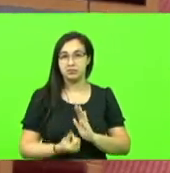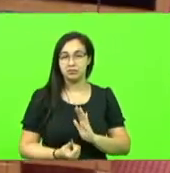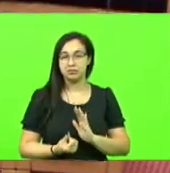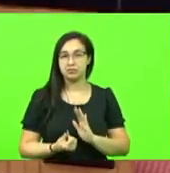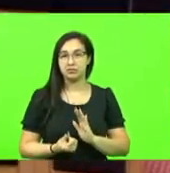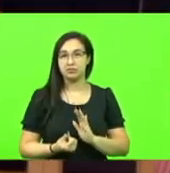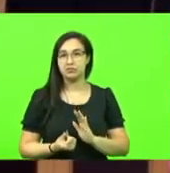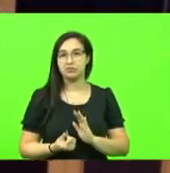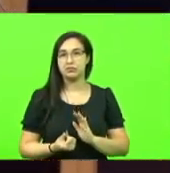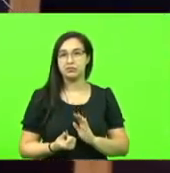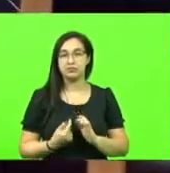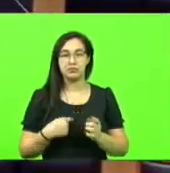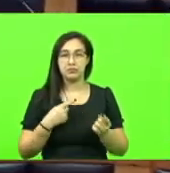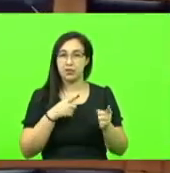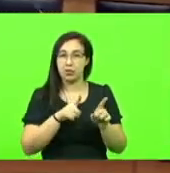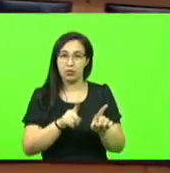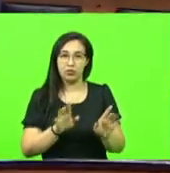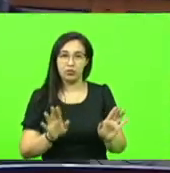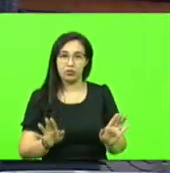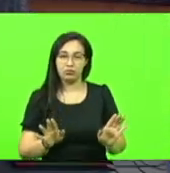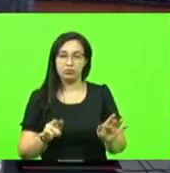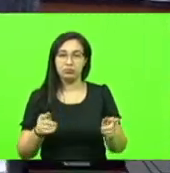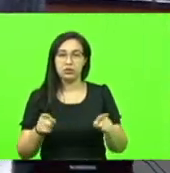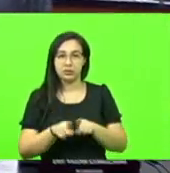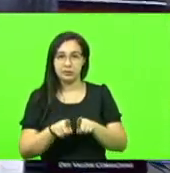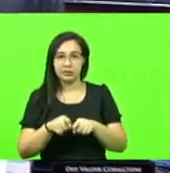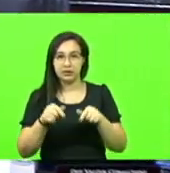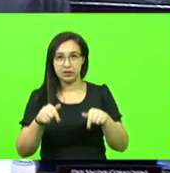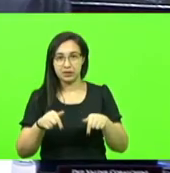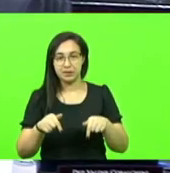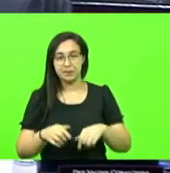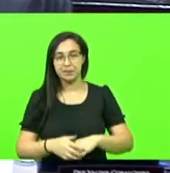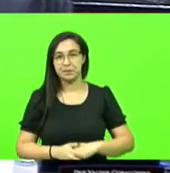Fui contrário lá e serei contrário aqui no plenário, aqui, presidente.